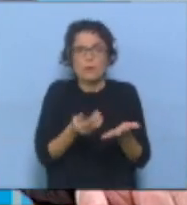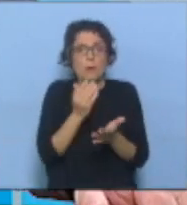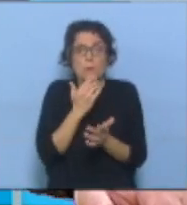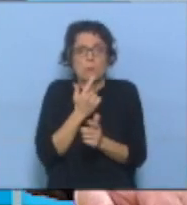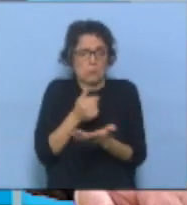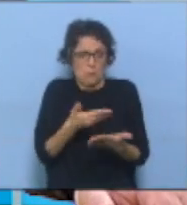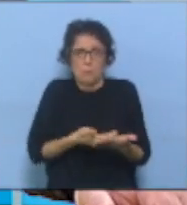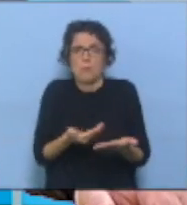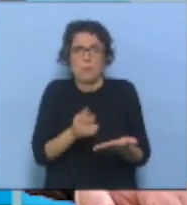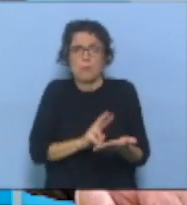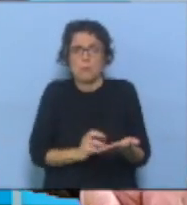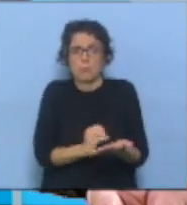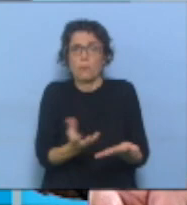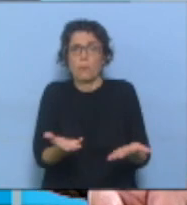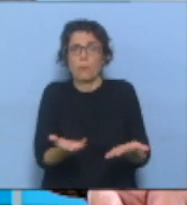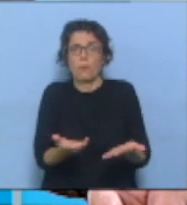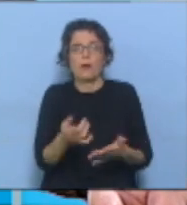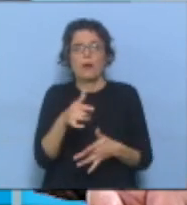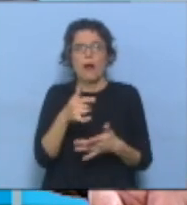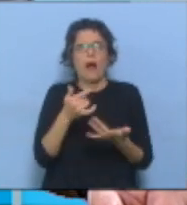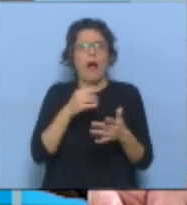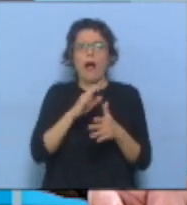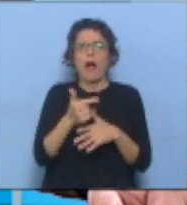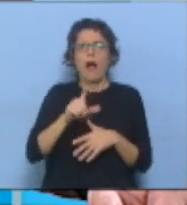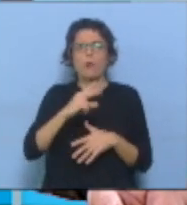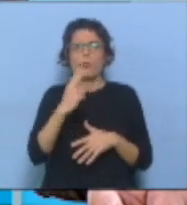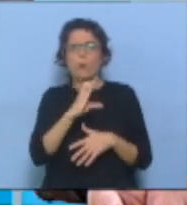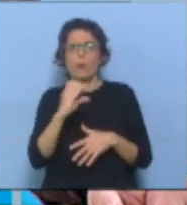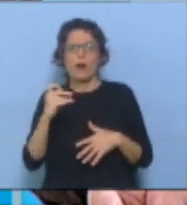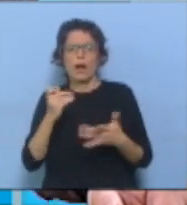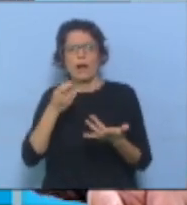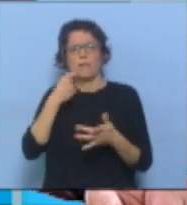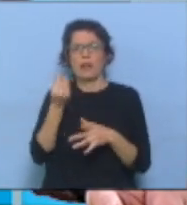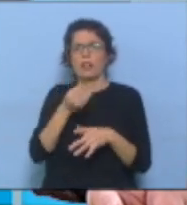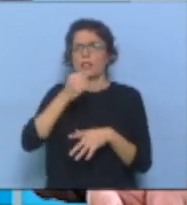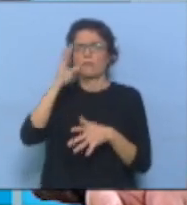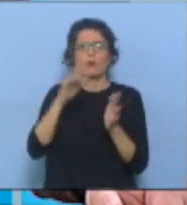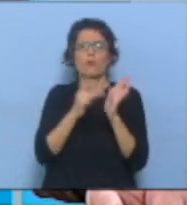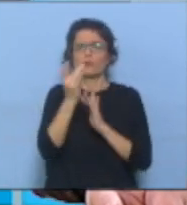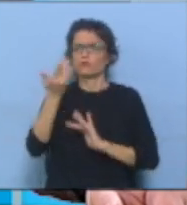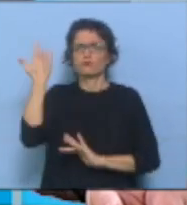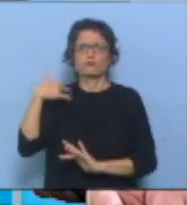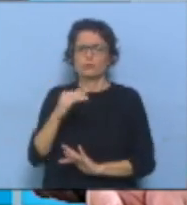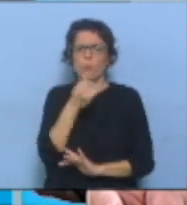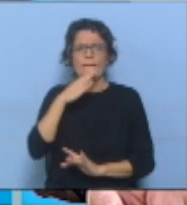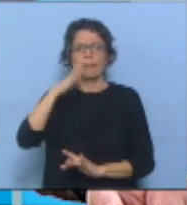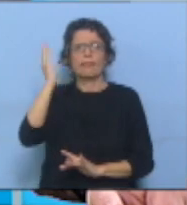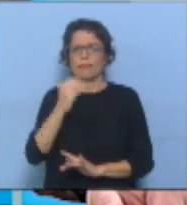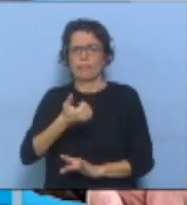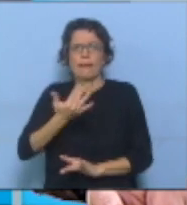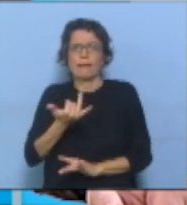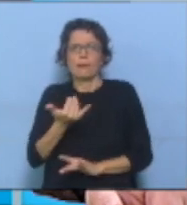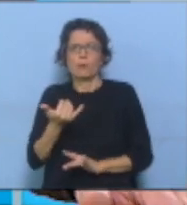uma certa altura que aos 12 anos houve lá um episódio qualquer de Jesus e que até se perdeu dos pais, e depois diz que ele ia